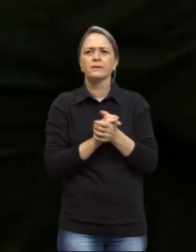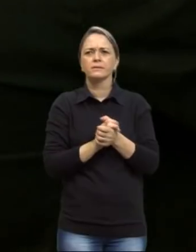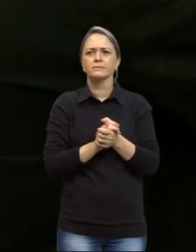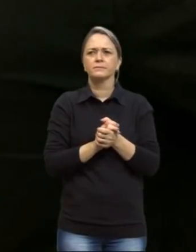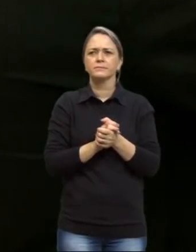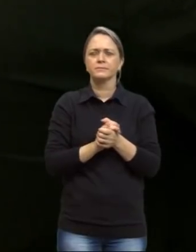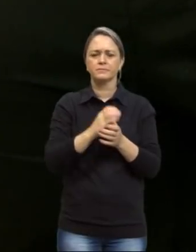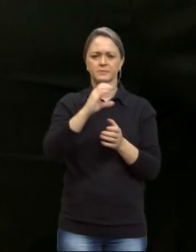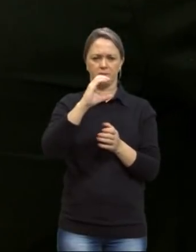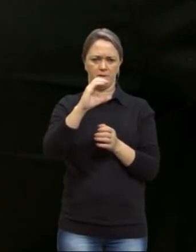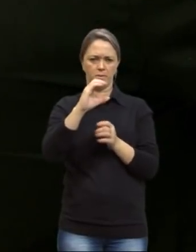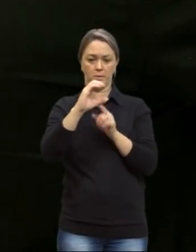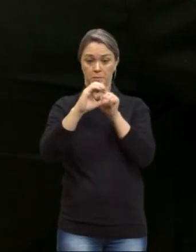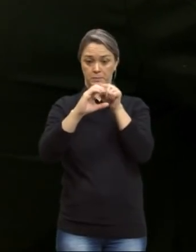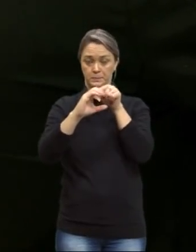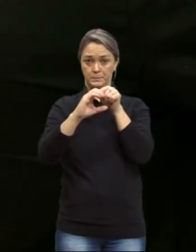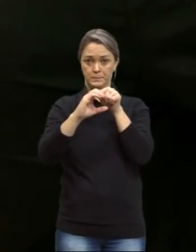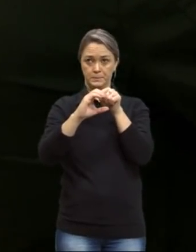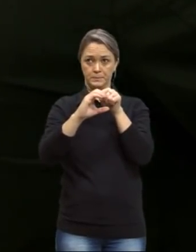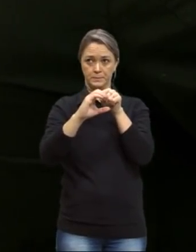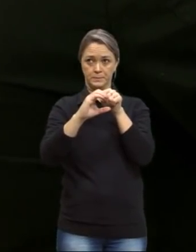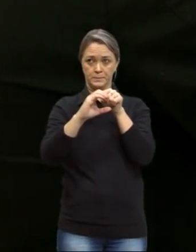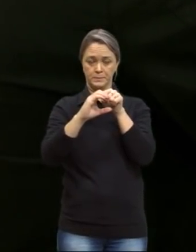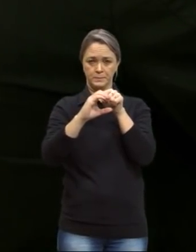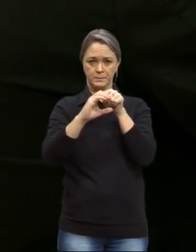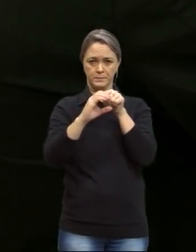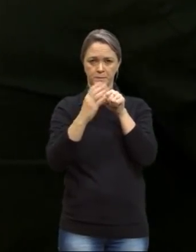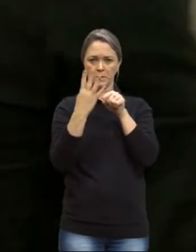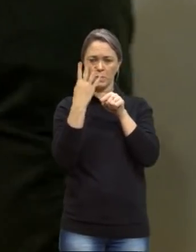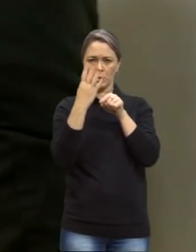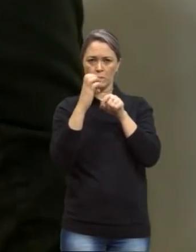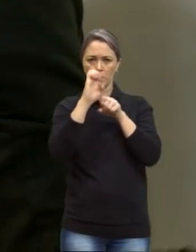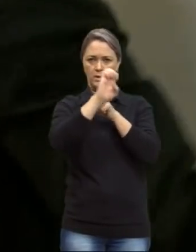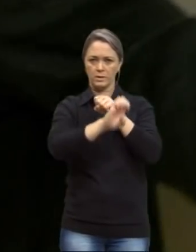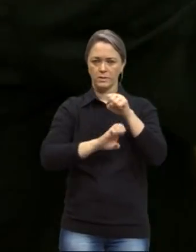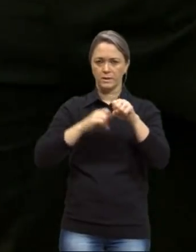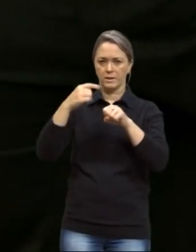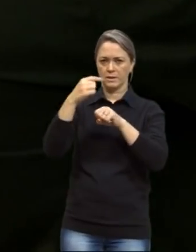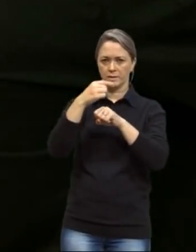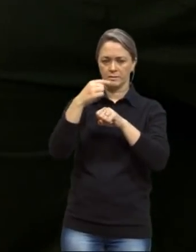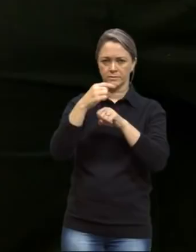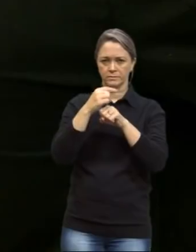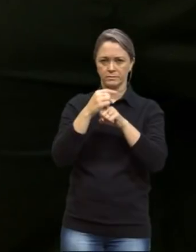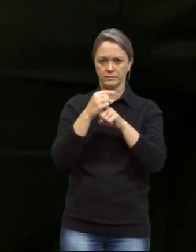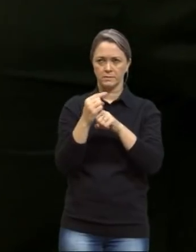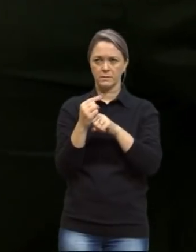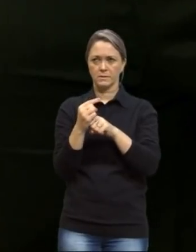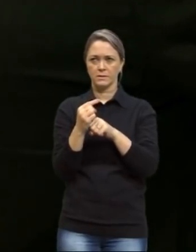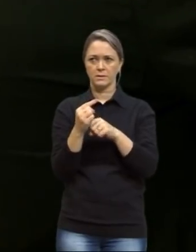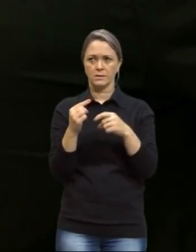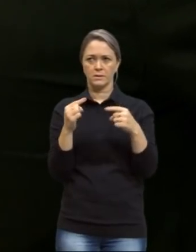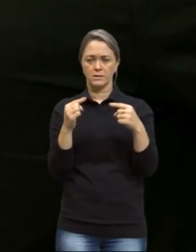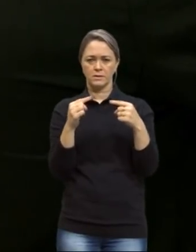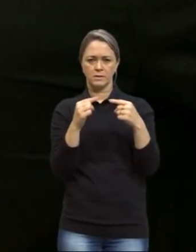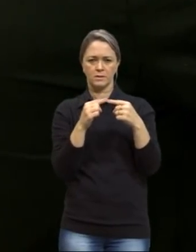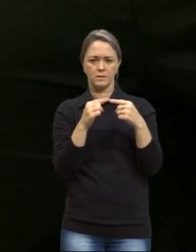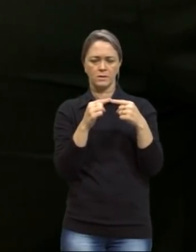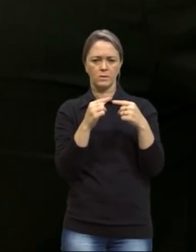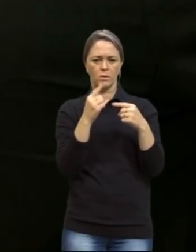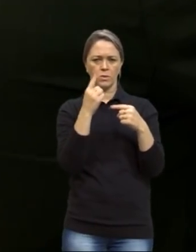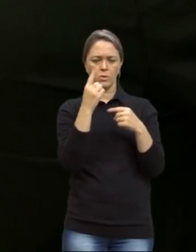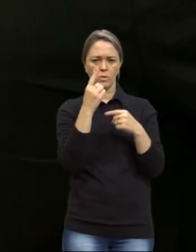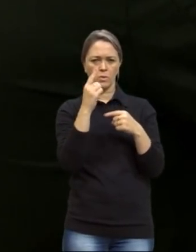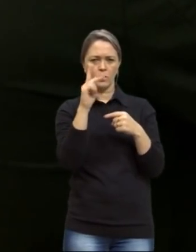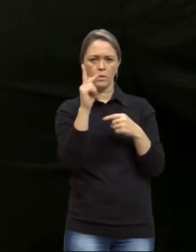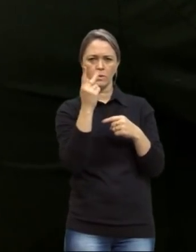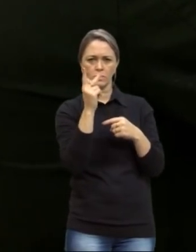está o carbono com seus quatro elétrons e aí eu ligo ó um hidrogênio aqui